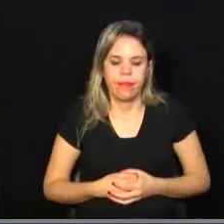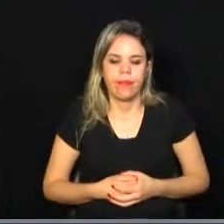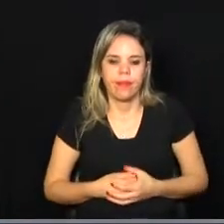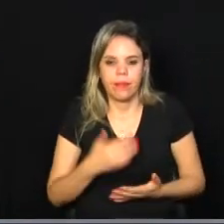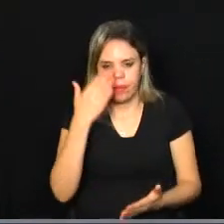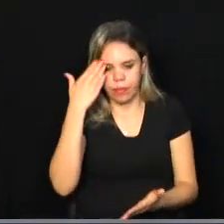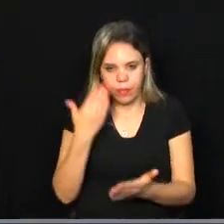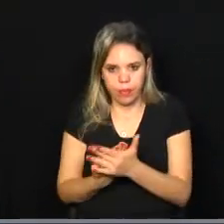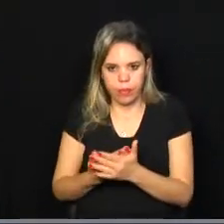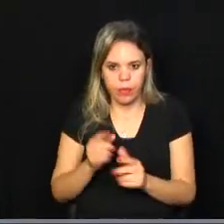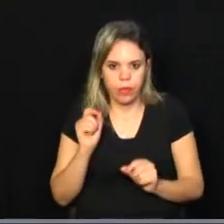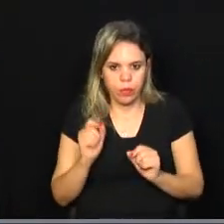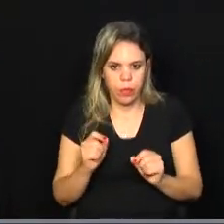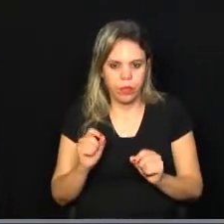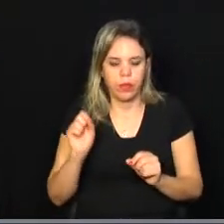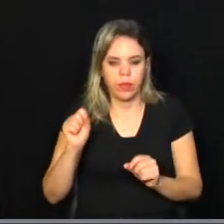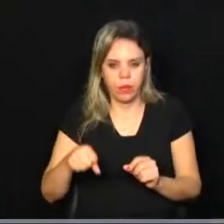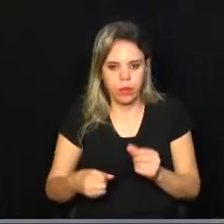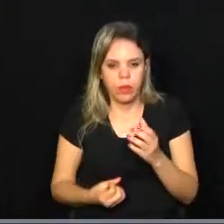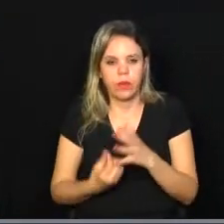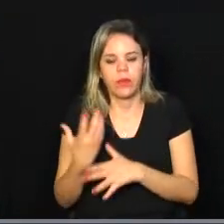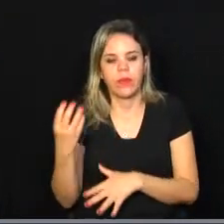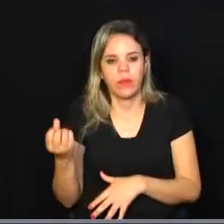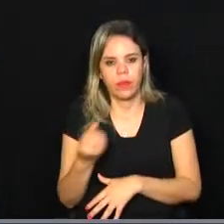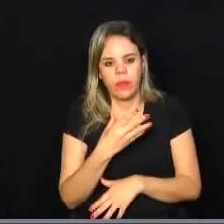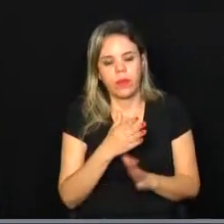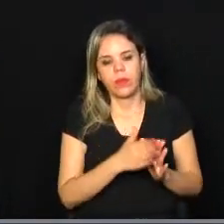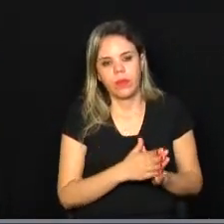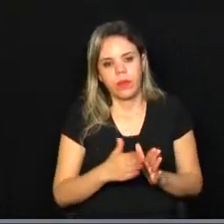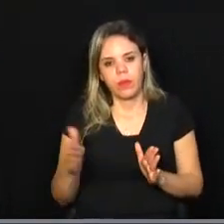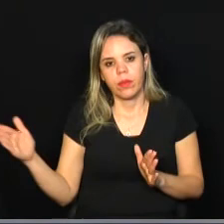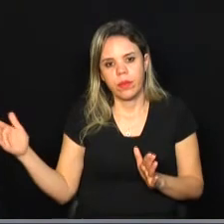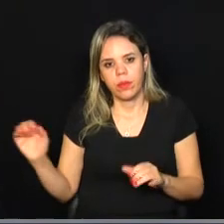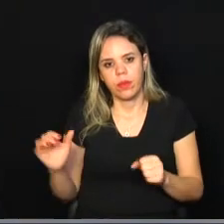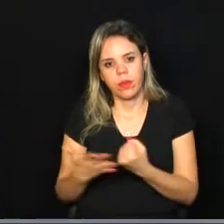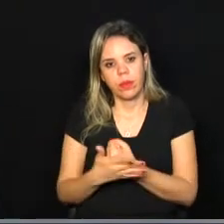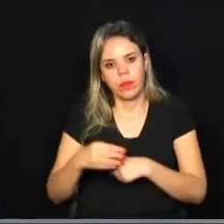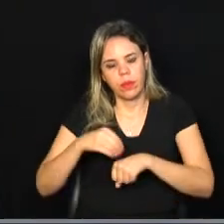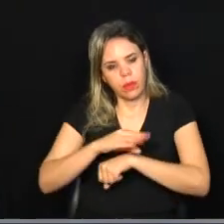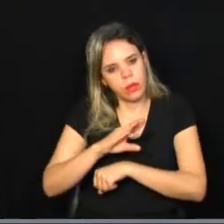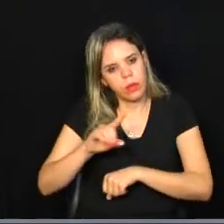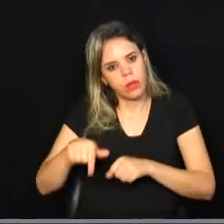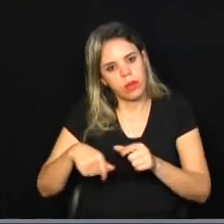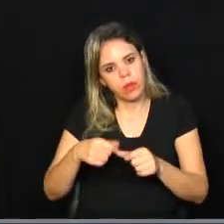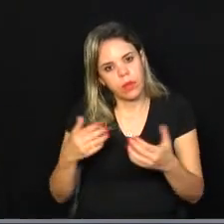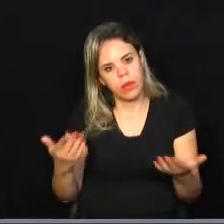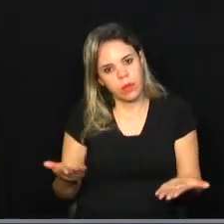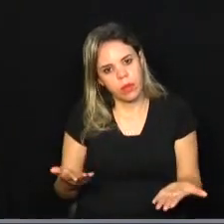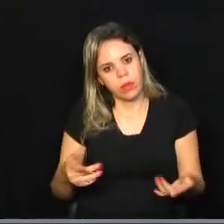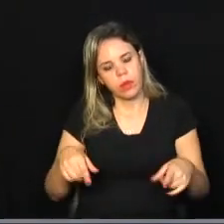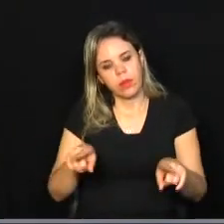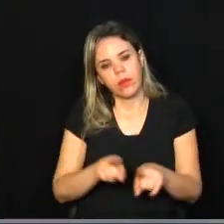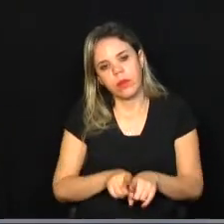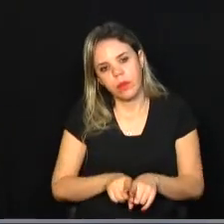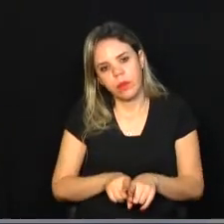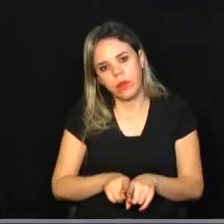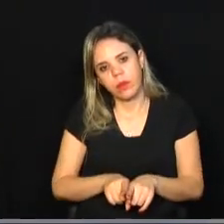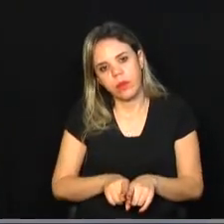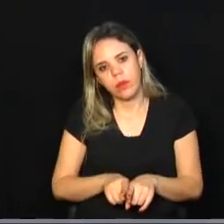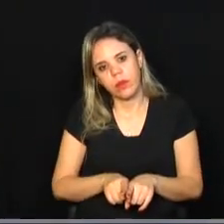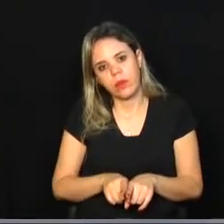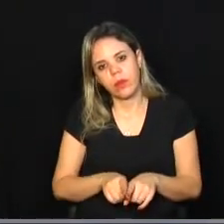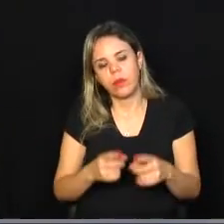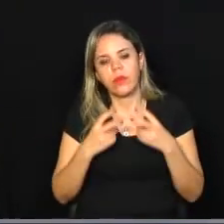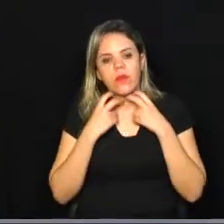acredito assim que vem sim uma nova era, a pandemia trouxe isso à tona e também essa voz